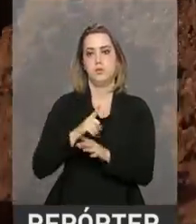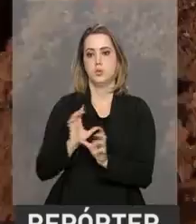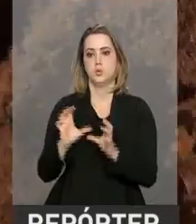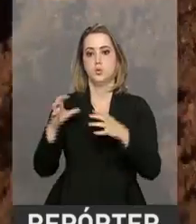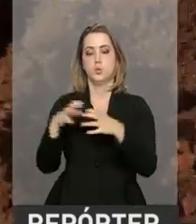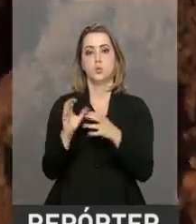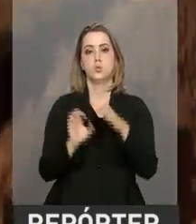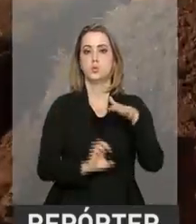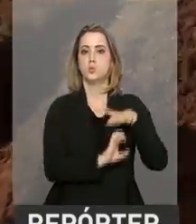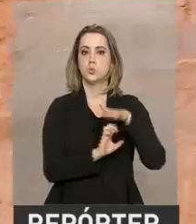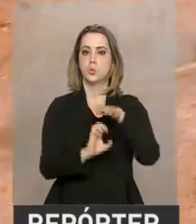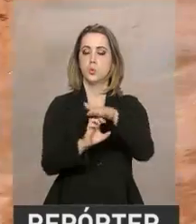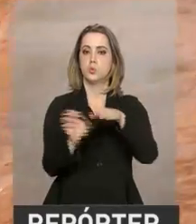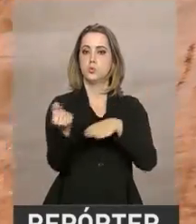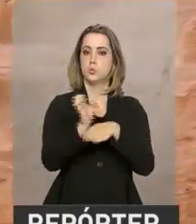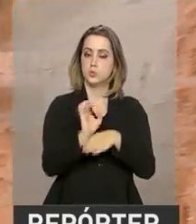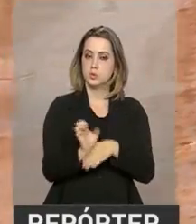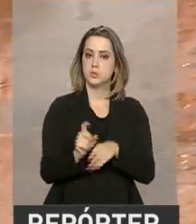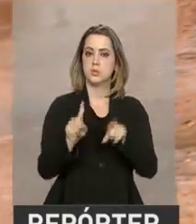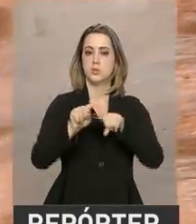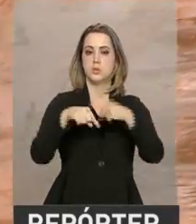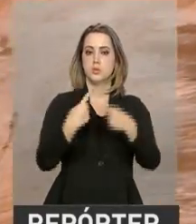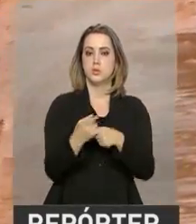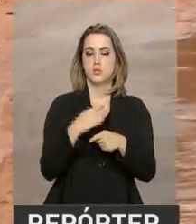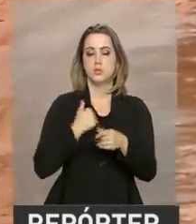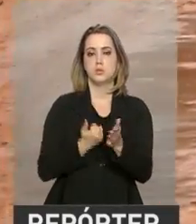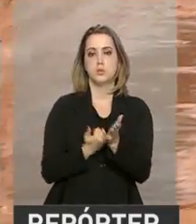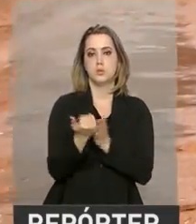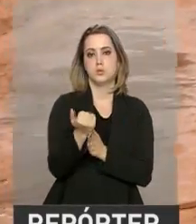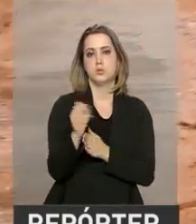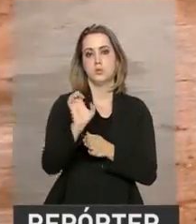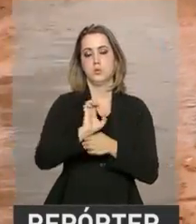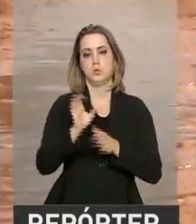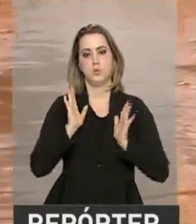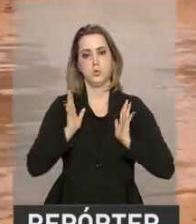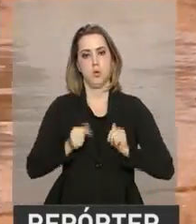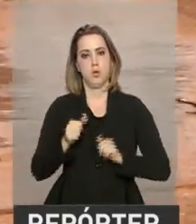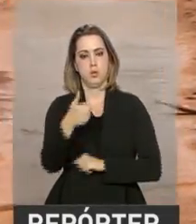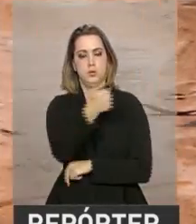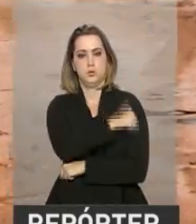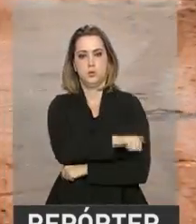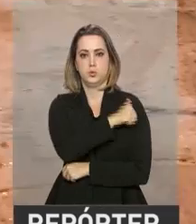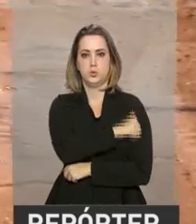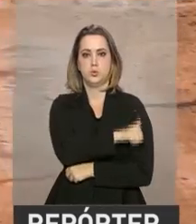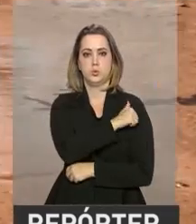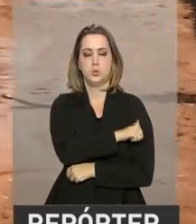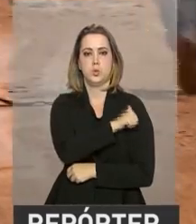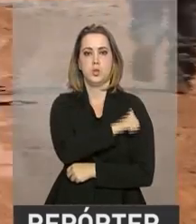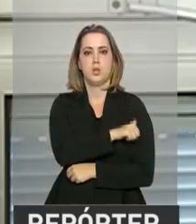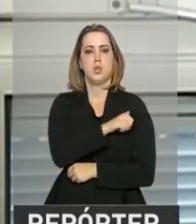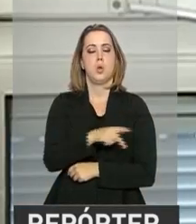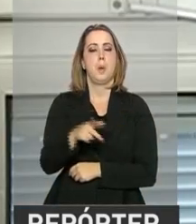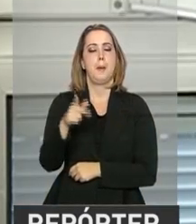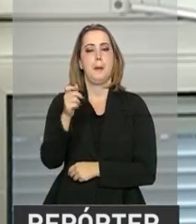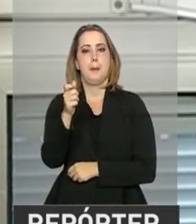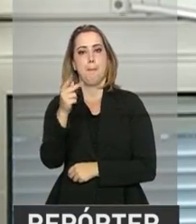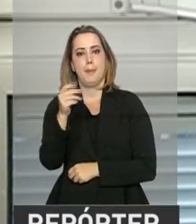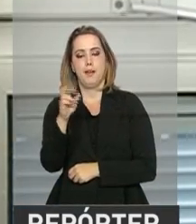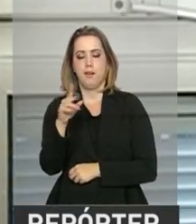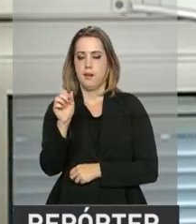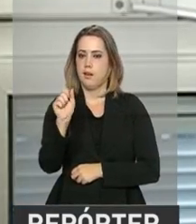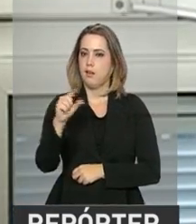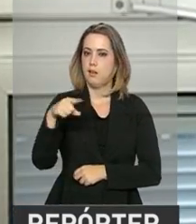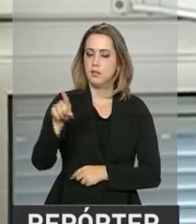abastecimento estaduais inicialmente serão as empresas de saneamento do rio de janeiro pará e rondônia segundo a